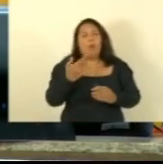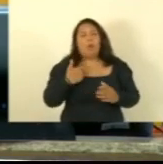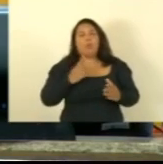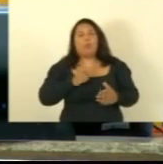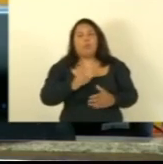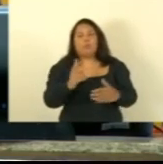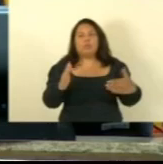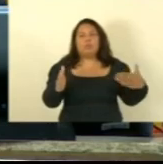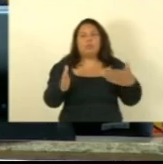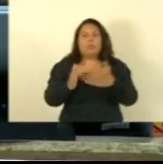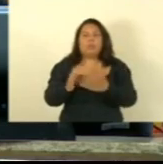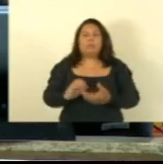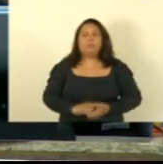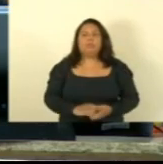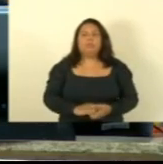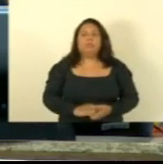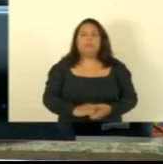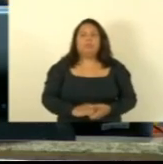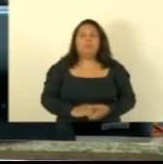prazo regimental.